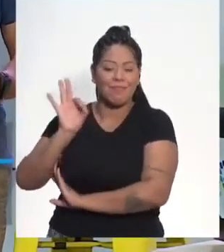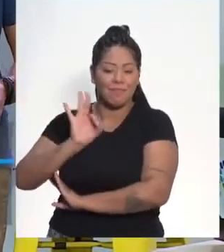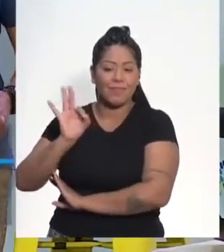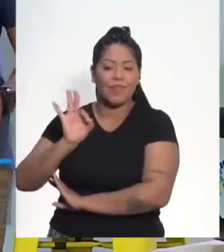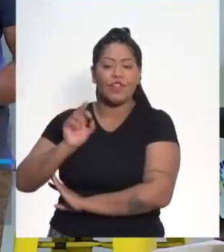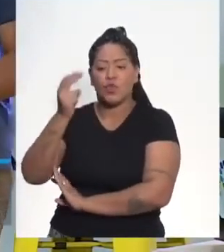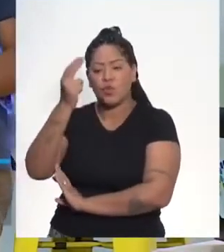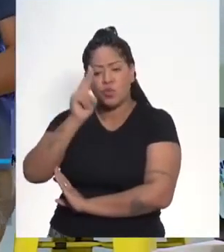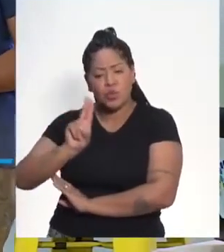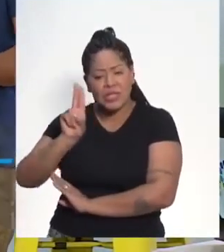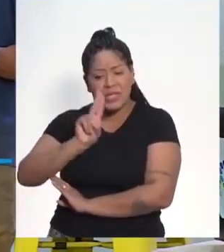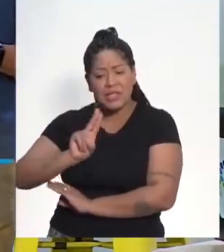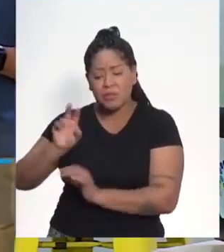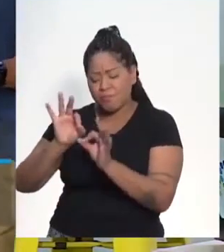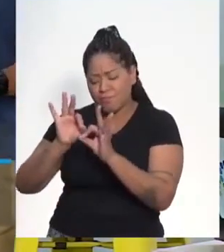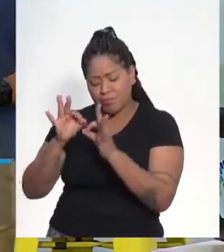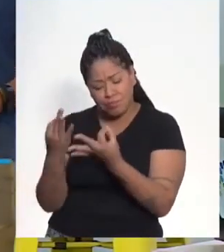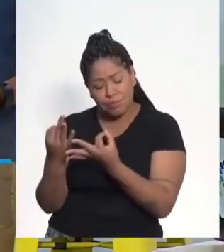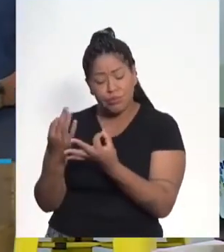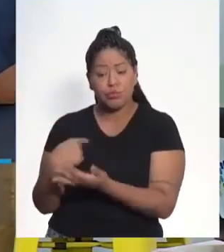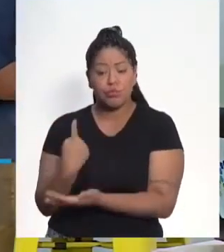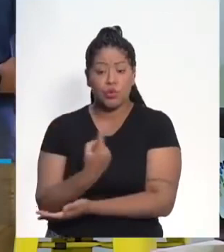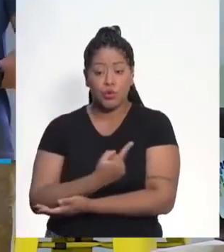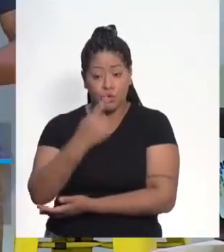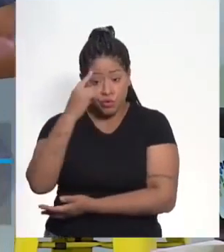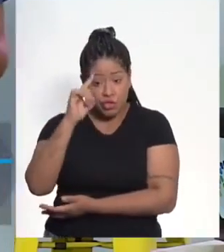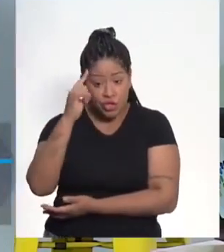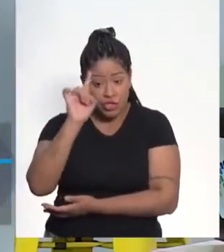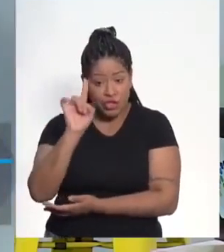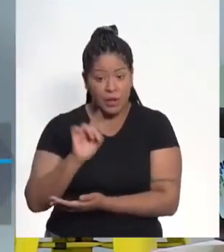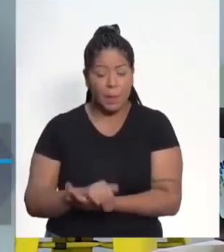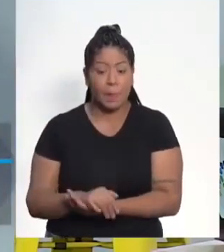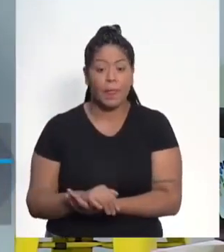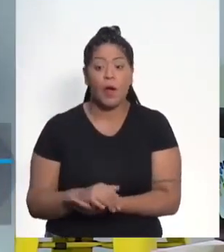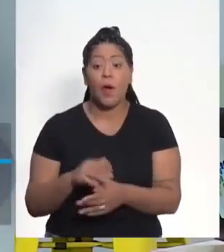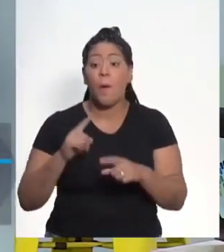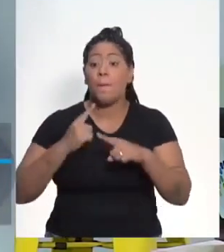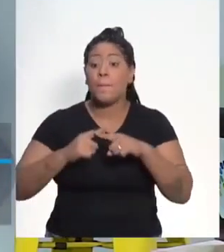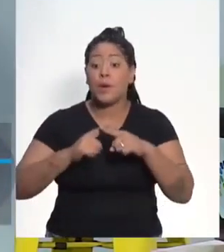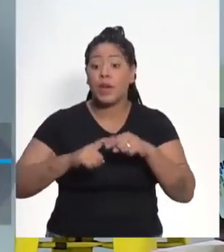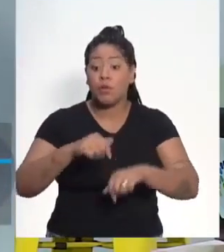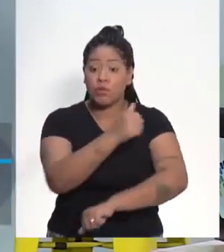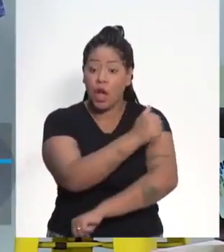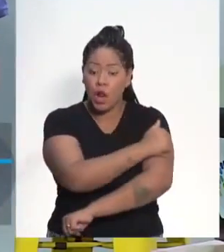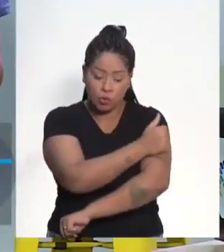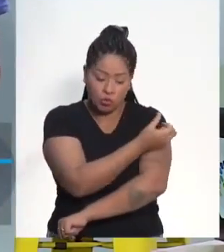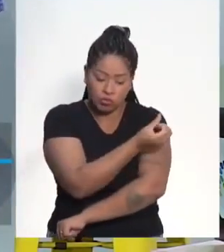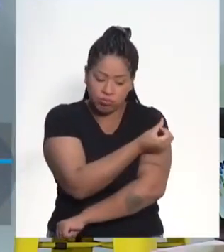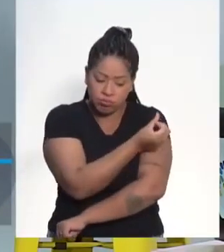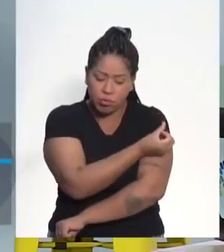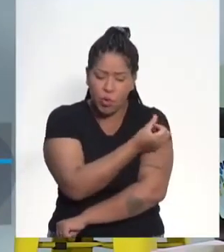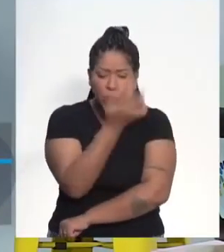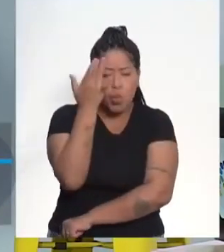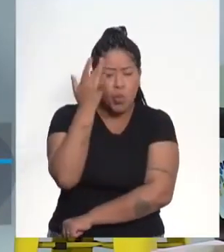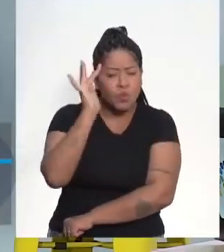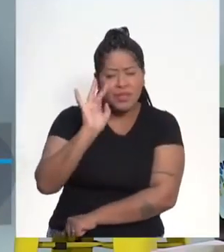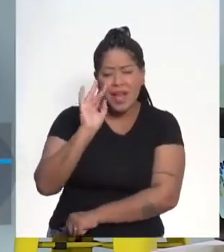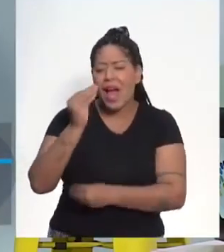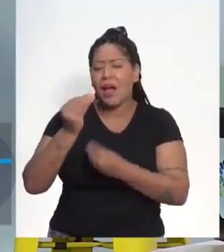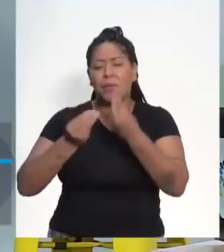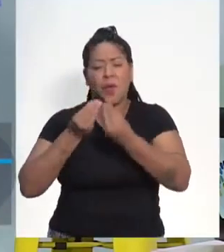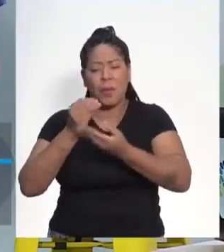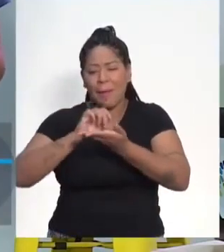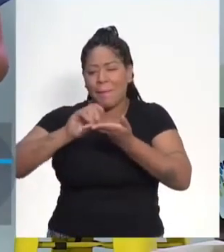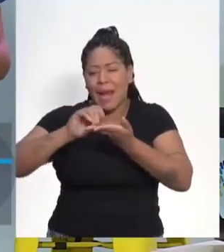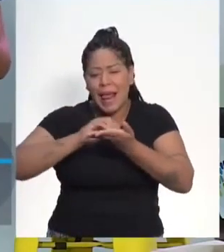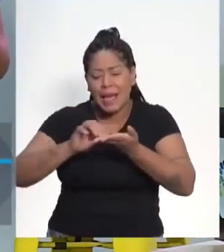comum, de forma bastante rotineira também. O pessoal do sexto ano ainda não tem a noção, né, muito do que é essa ideia do